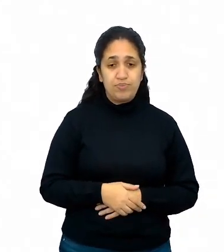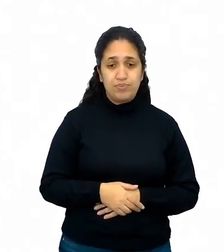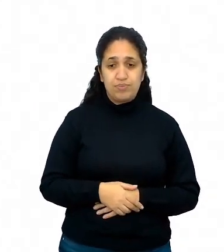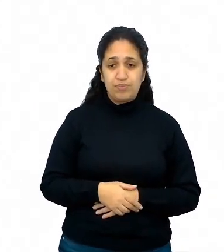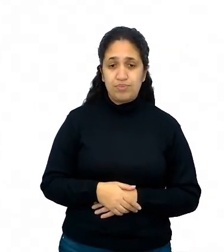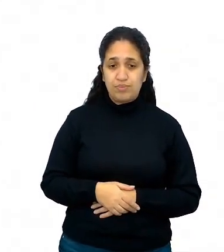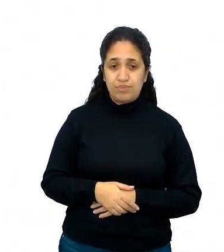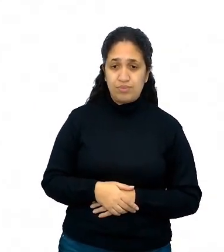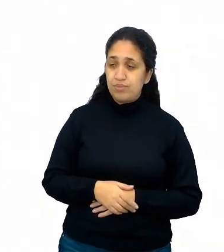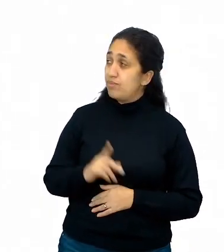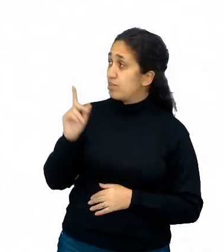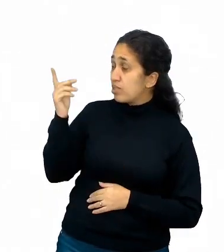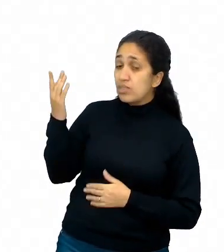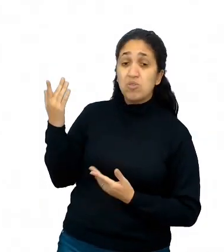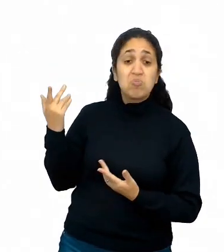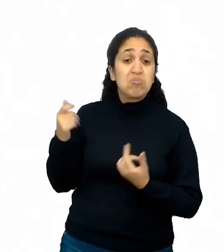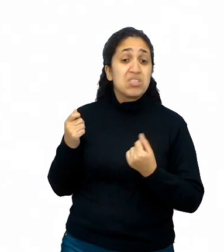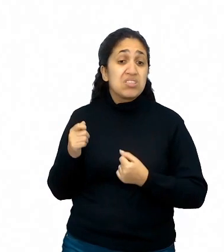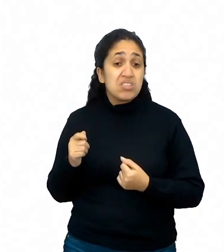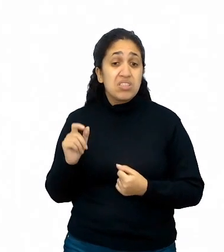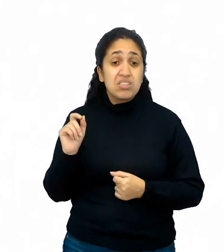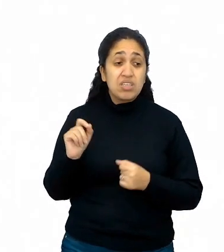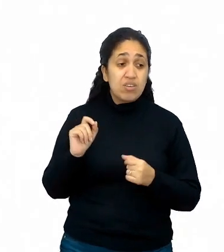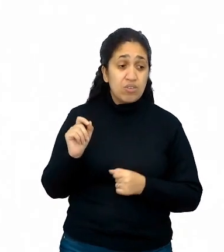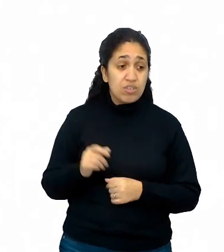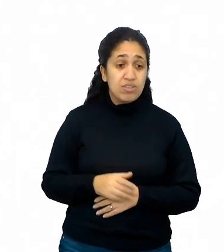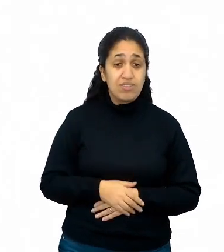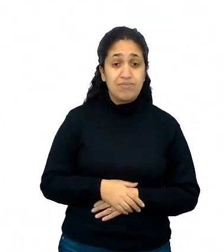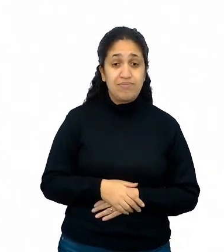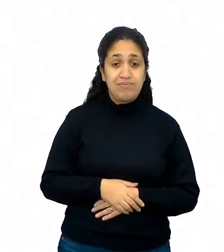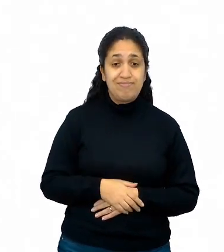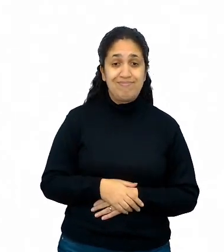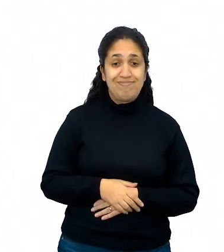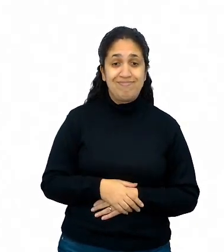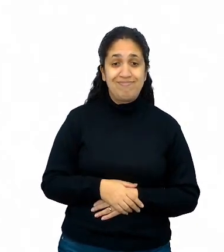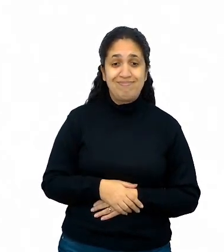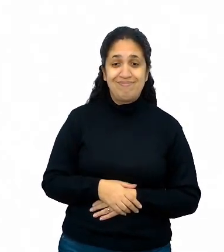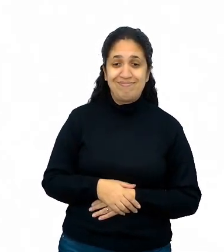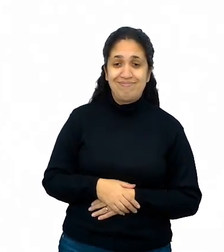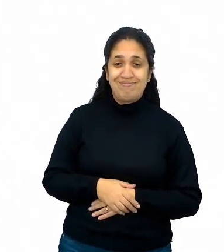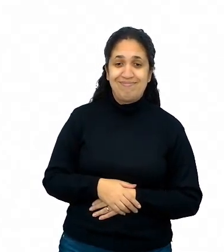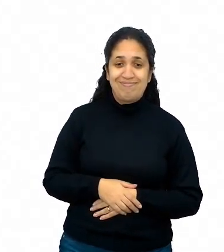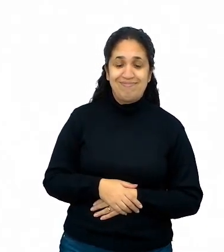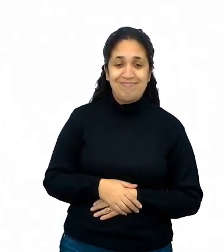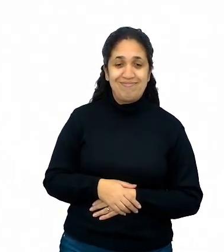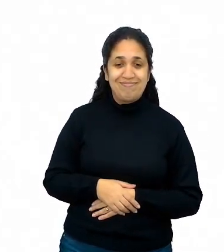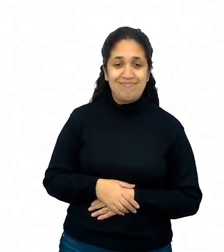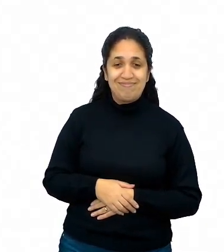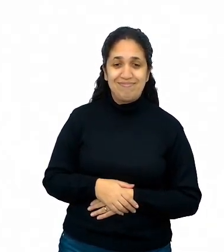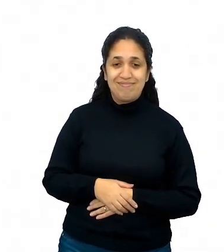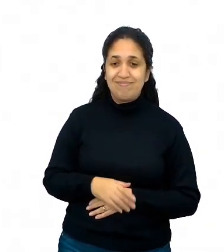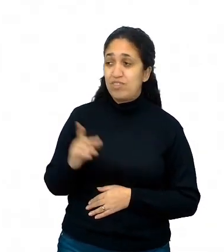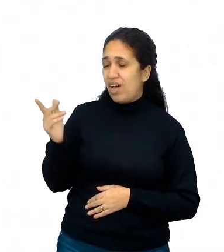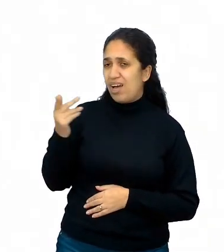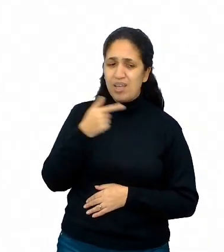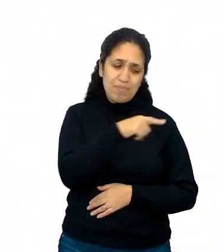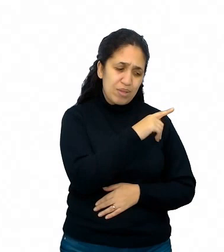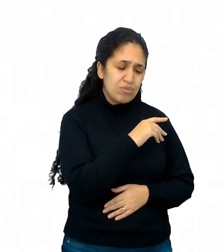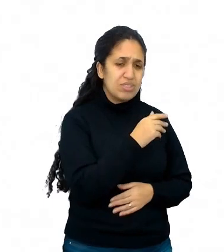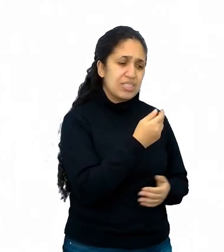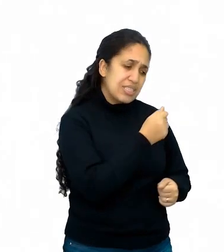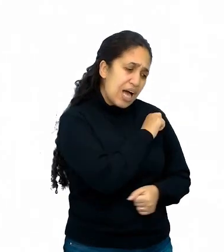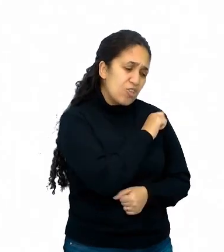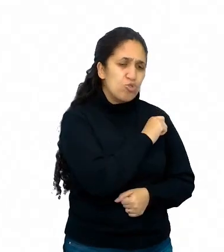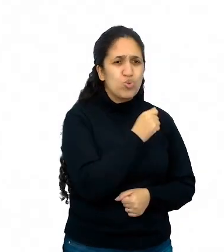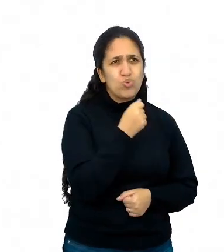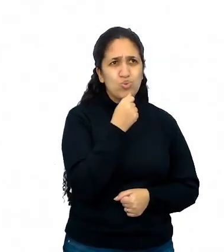acho que precisa mais, né? Ou, Silene, as minhas aulas, os meus alunos vão precisar de uma